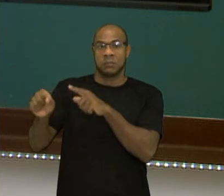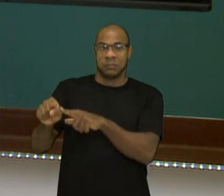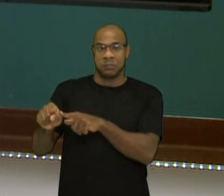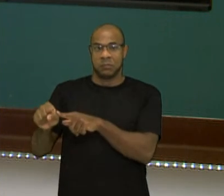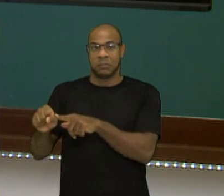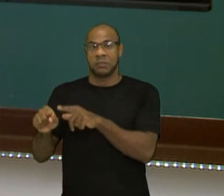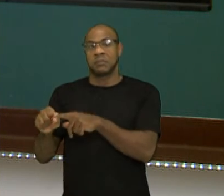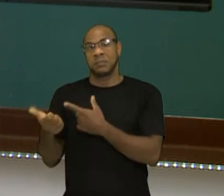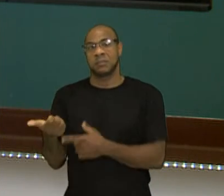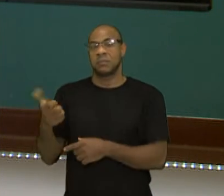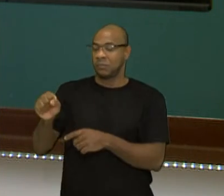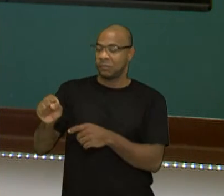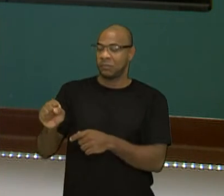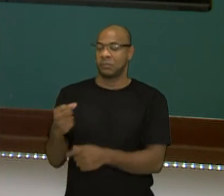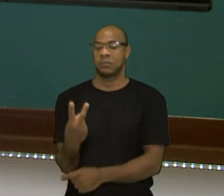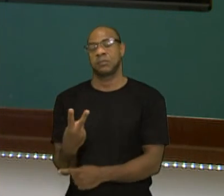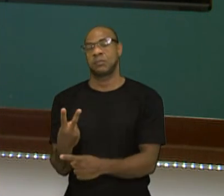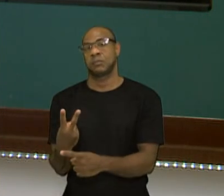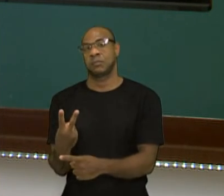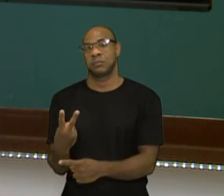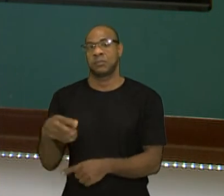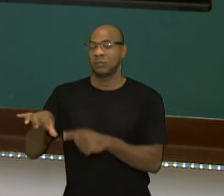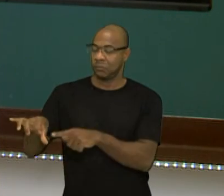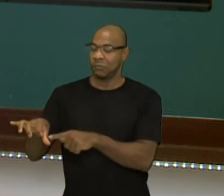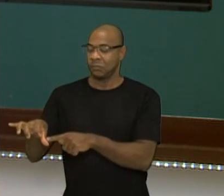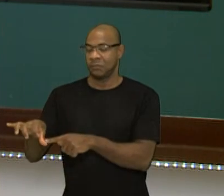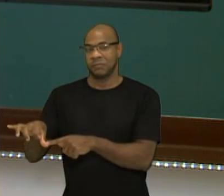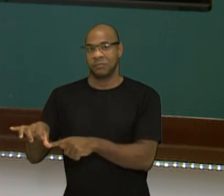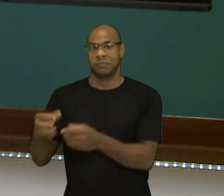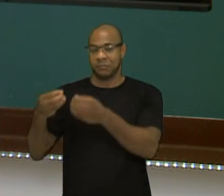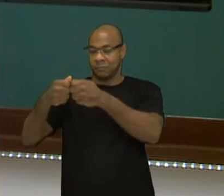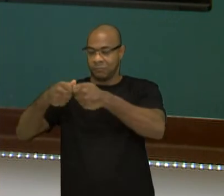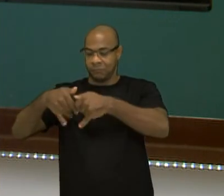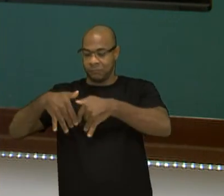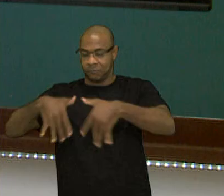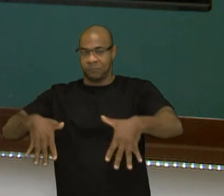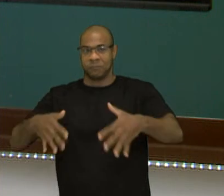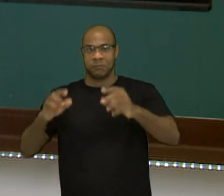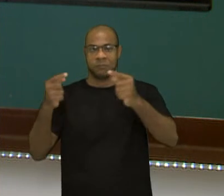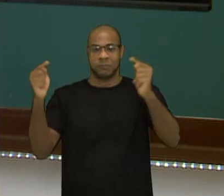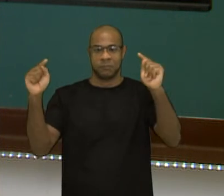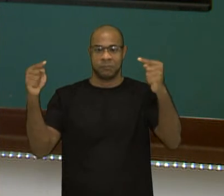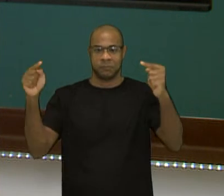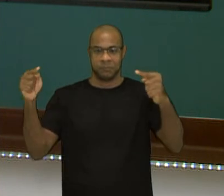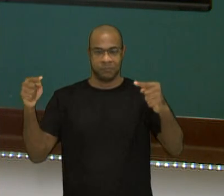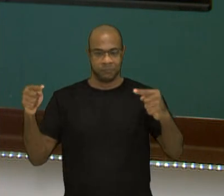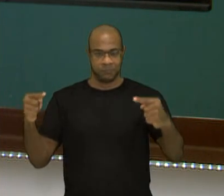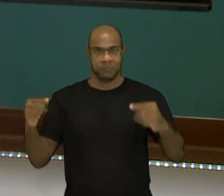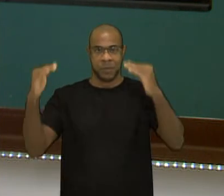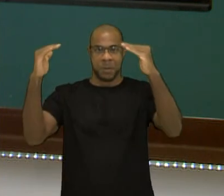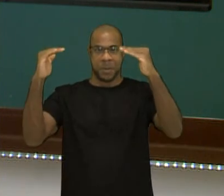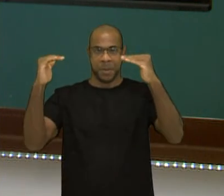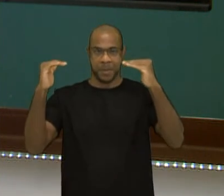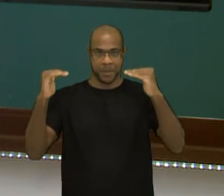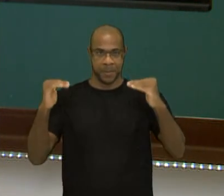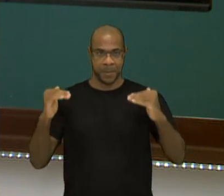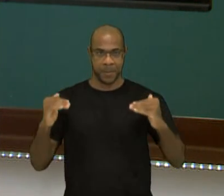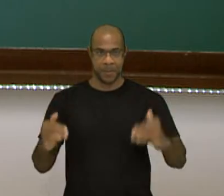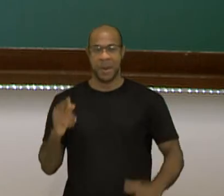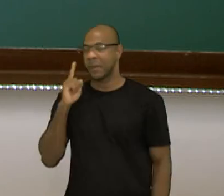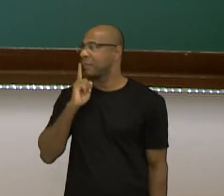por 3 dá 3. Então, aqui a gente tem a decomposição do 2 elevado à quarta, 3 ao quadrado é